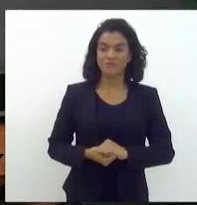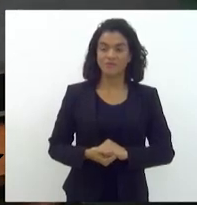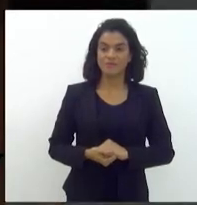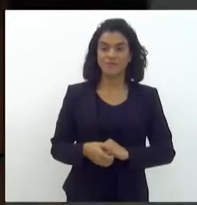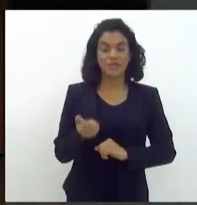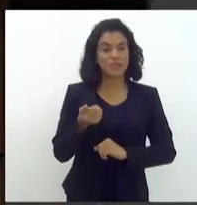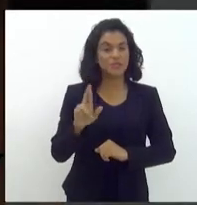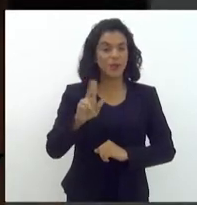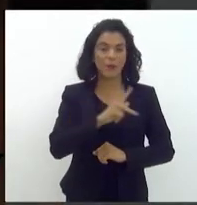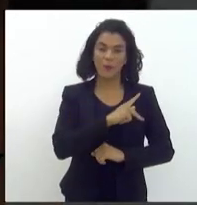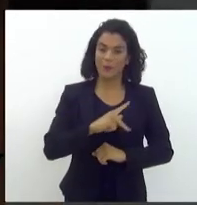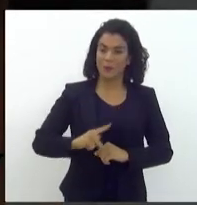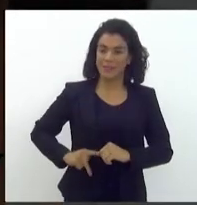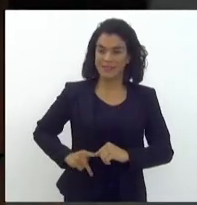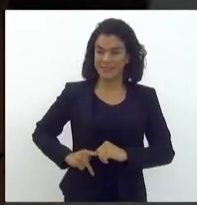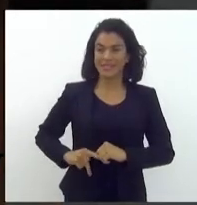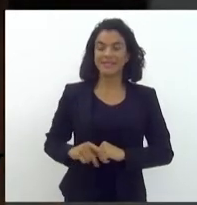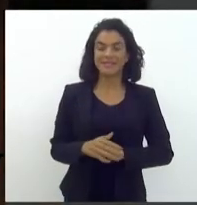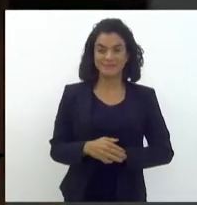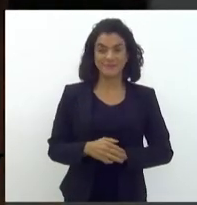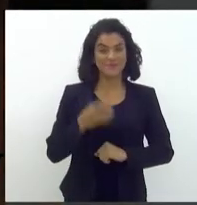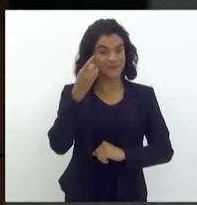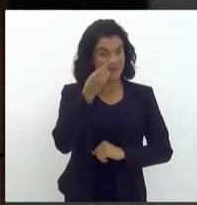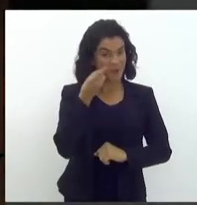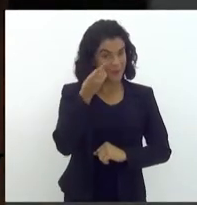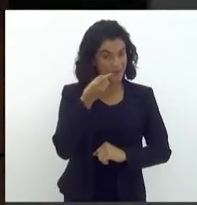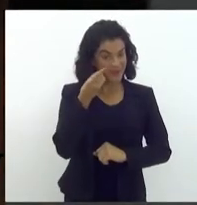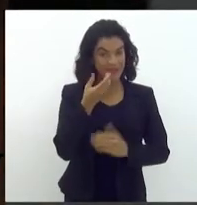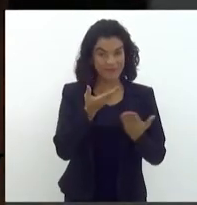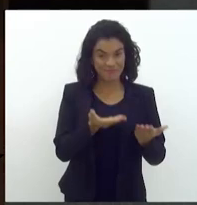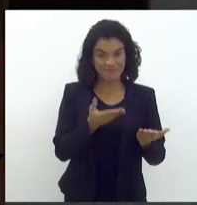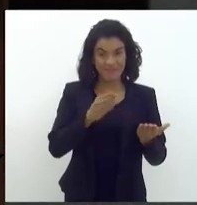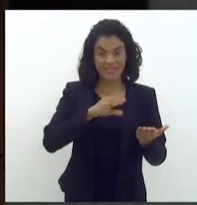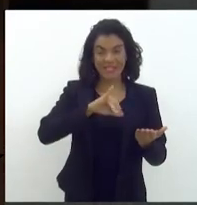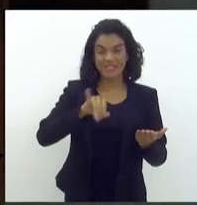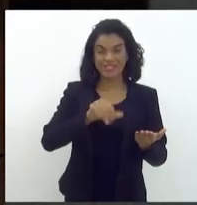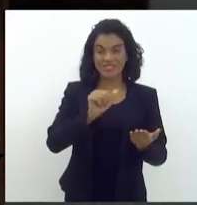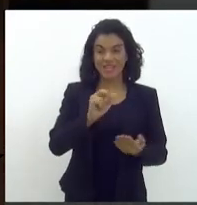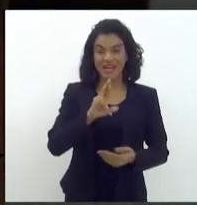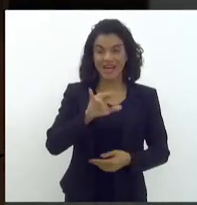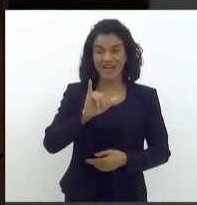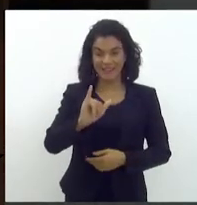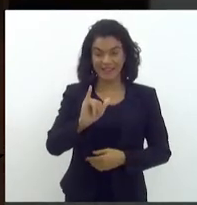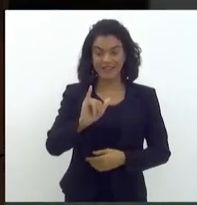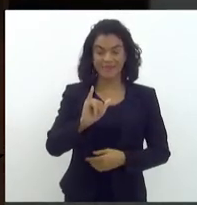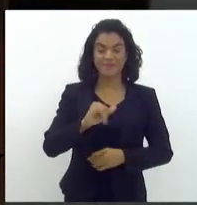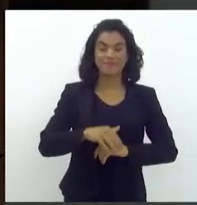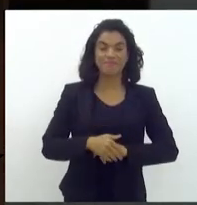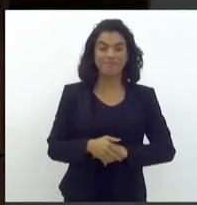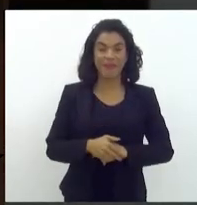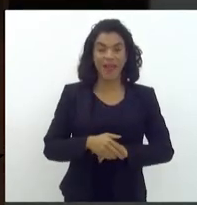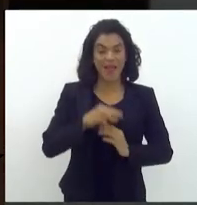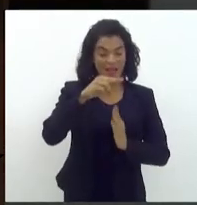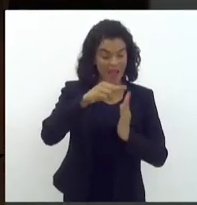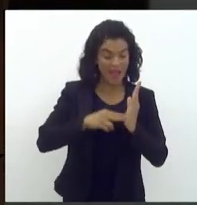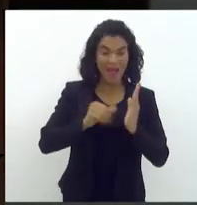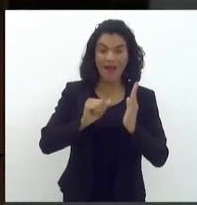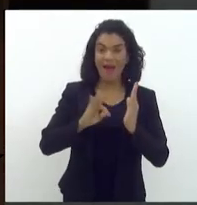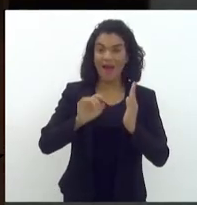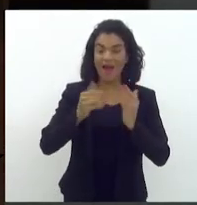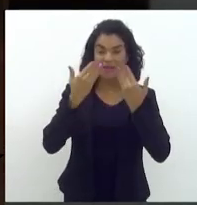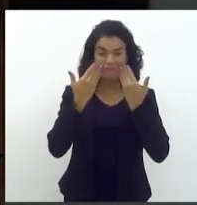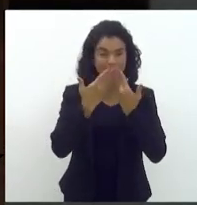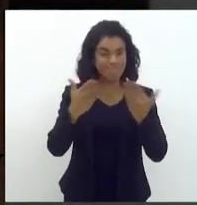senhor presidente Deputado Jari Oliveira a ata reflete com